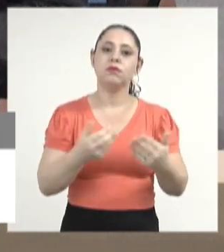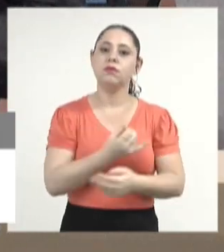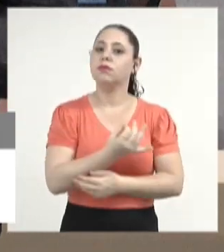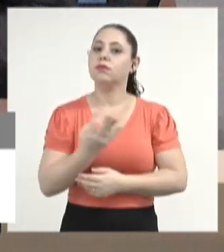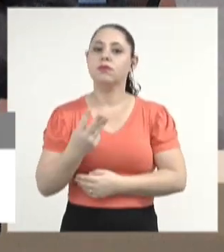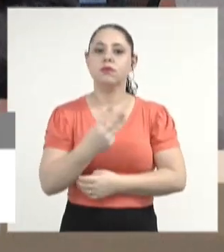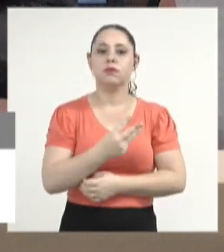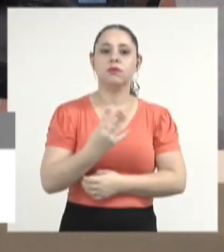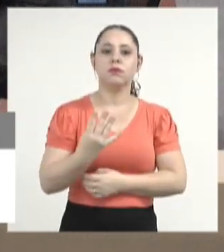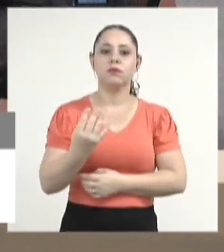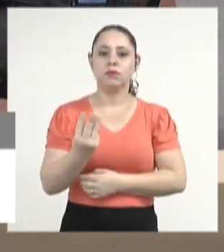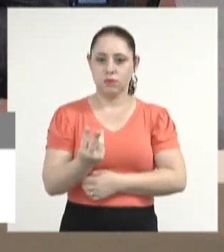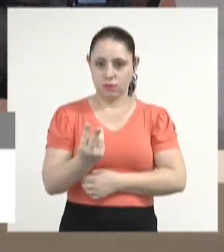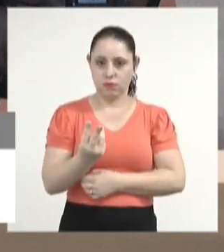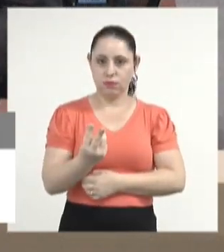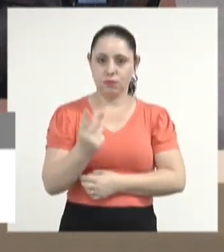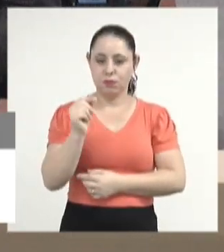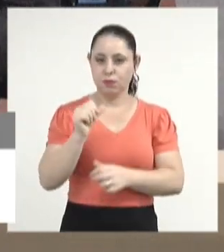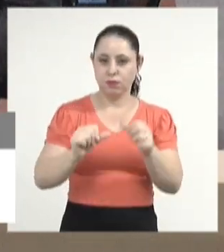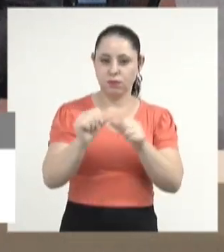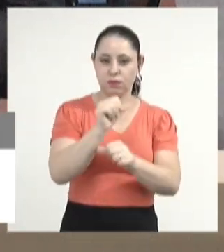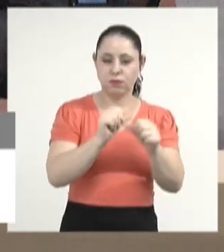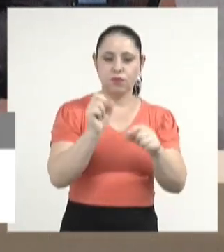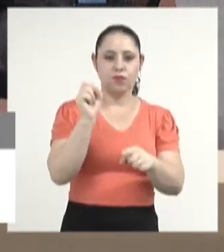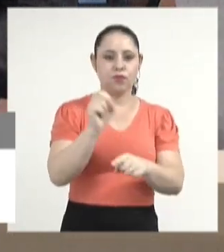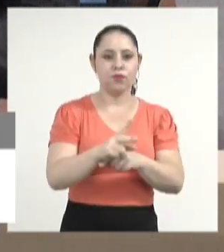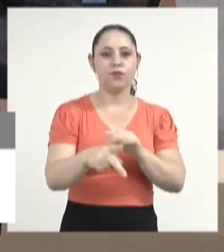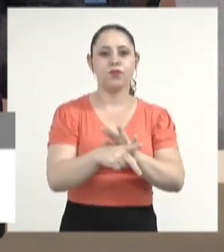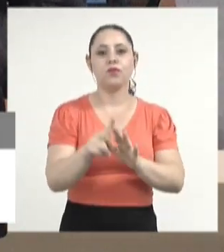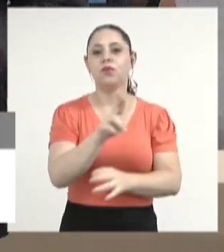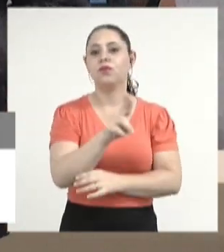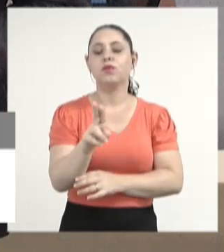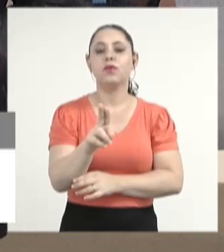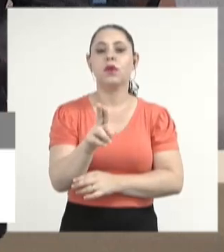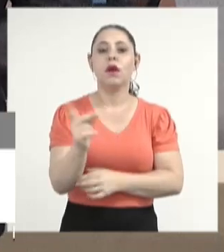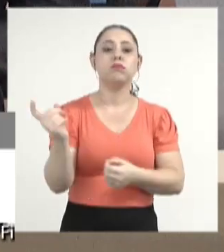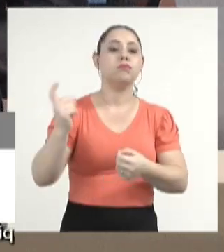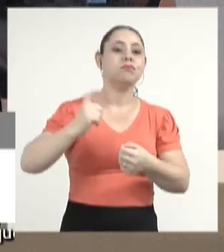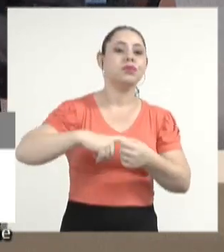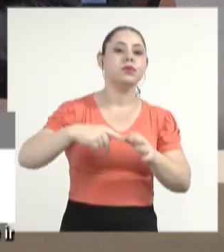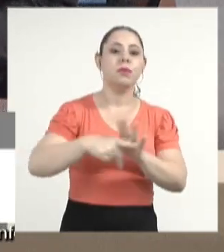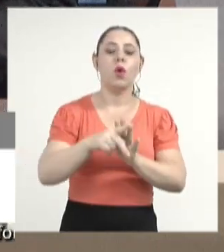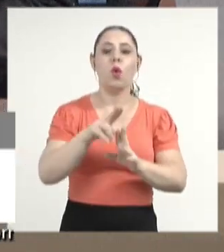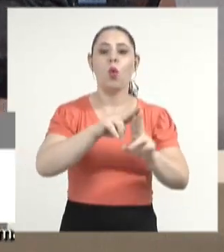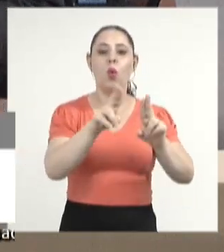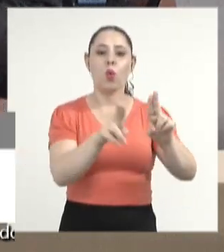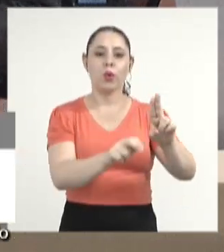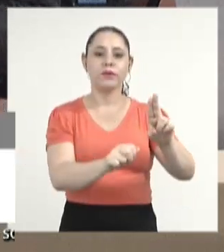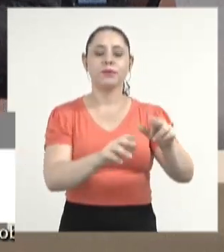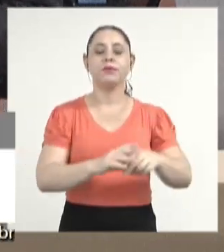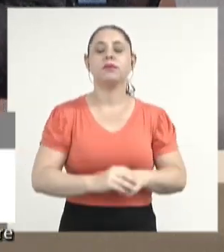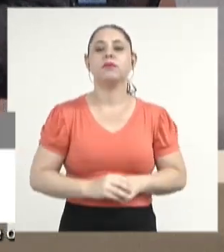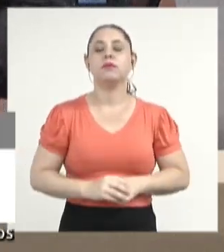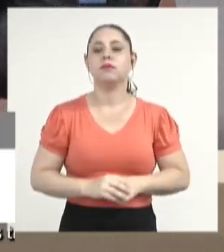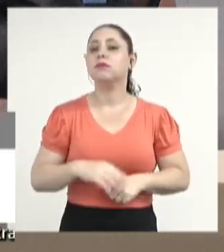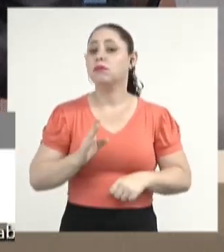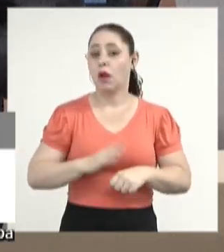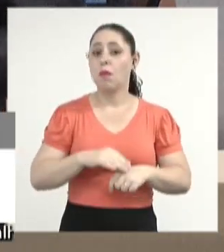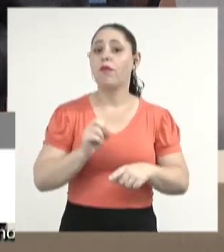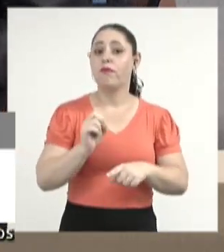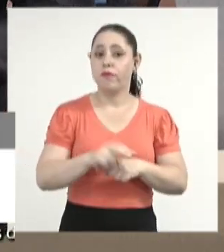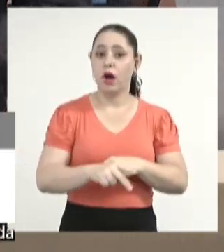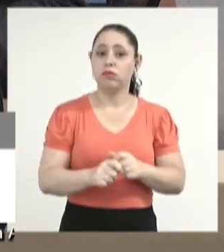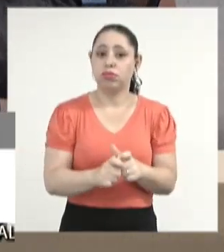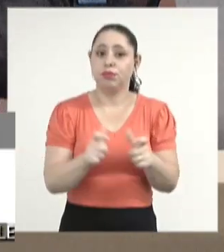número 342, que altera o cargo, o quadro de cargos da UEMS. Serão mais